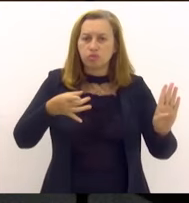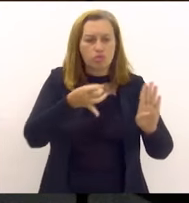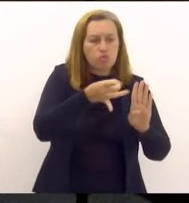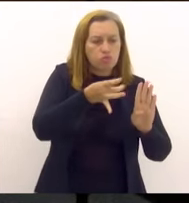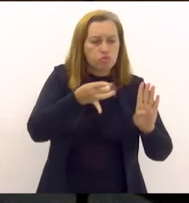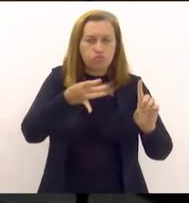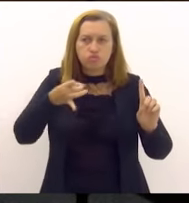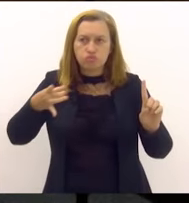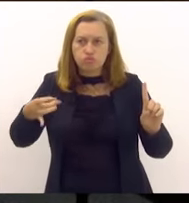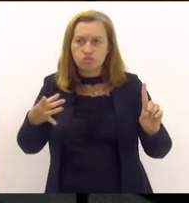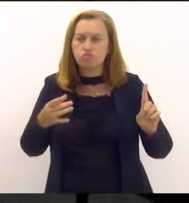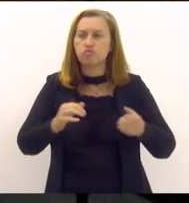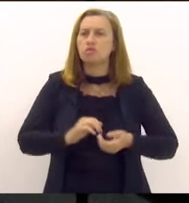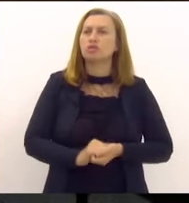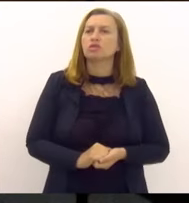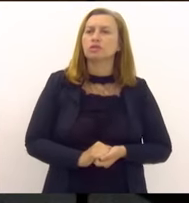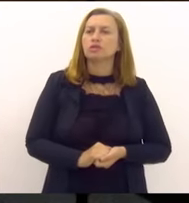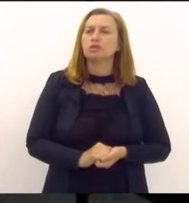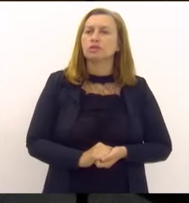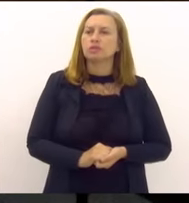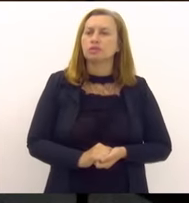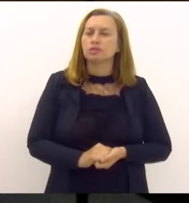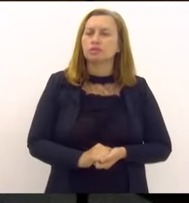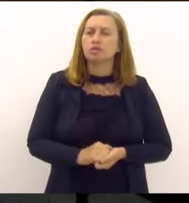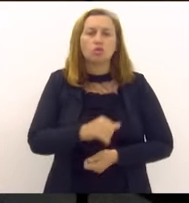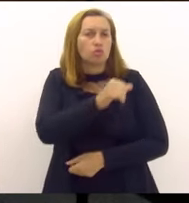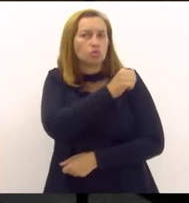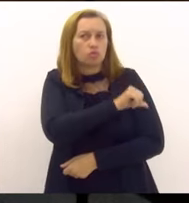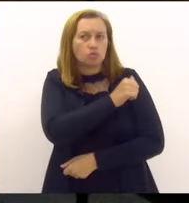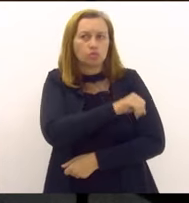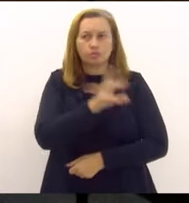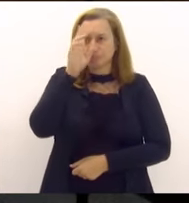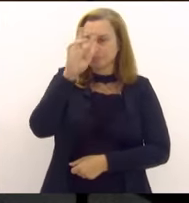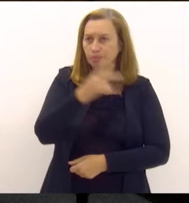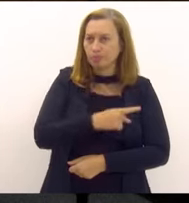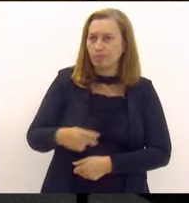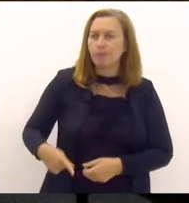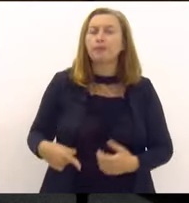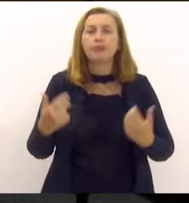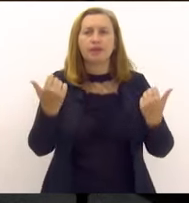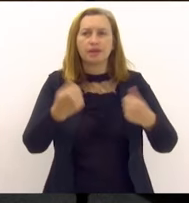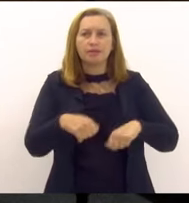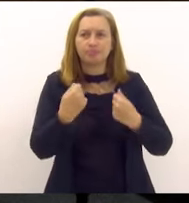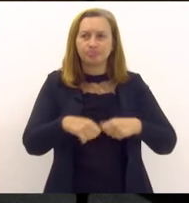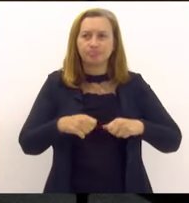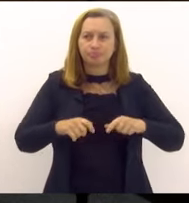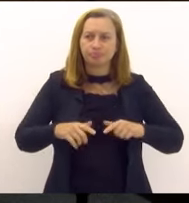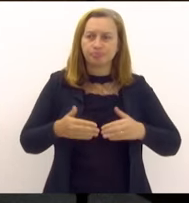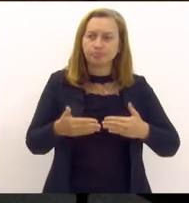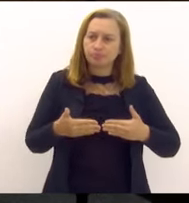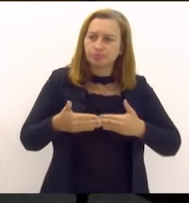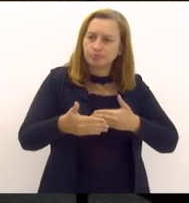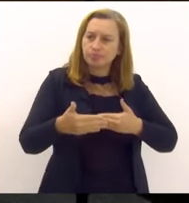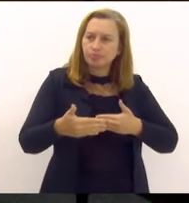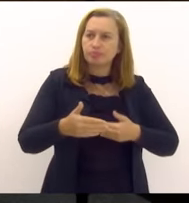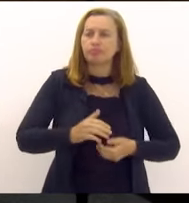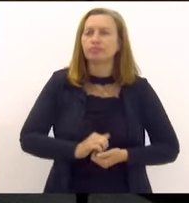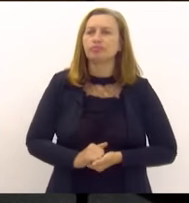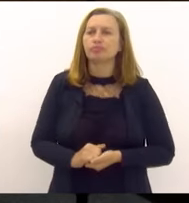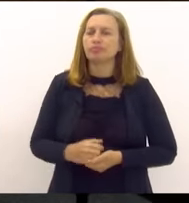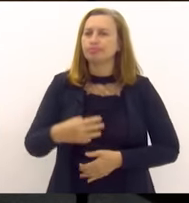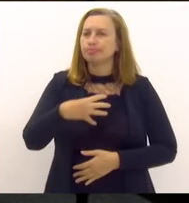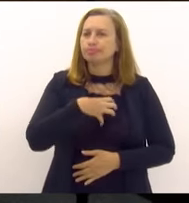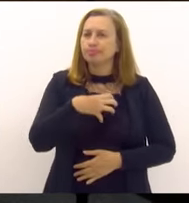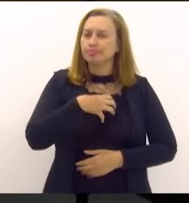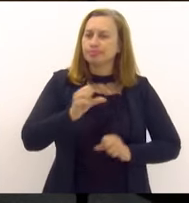homofóbicas, LGBTQIA+fóbicas. O Rio de Janeiro, presidente, precisa dar um passo decisivo no sentido